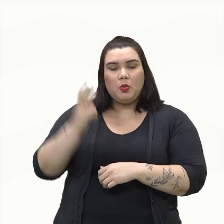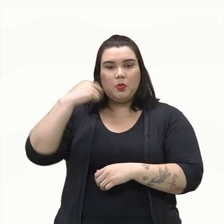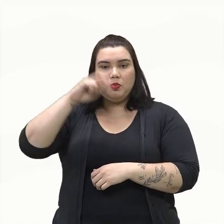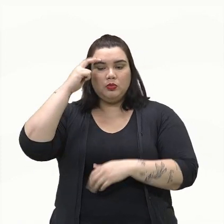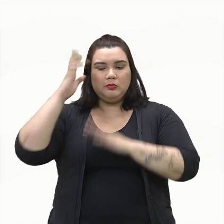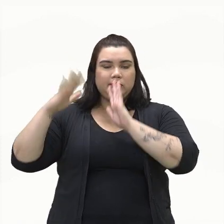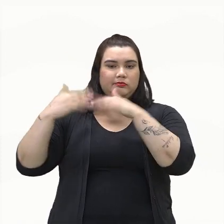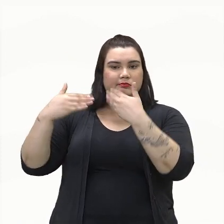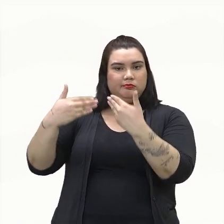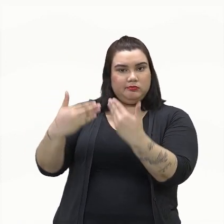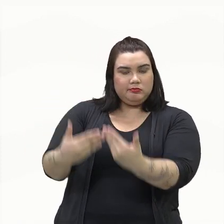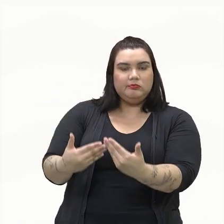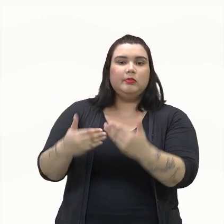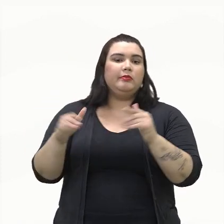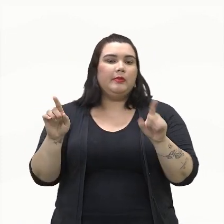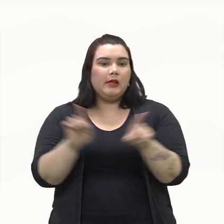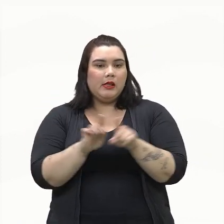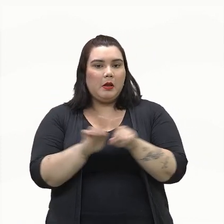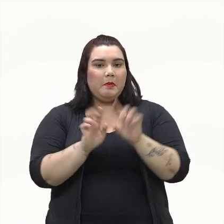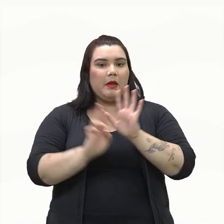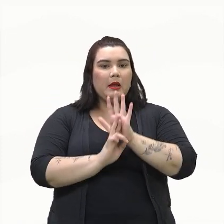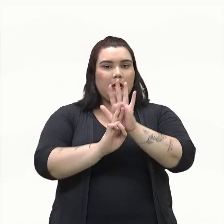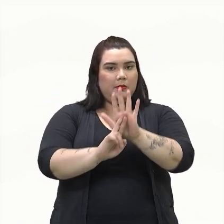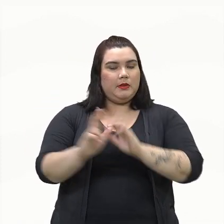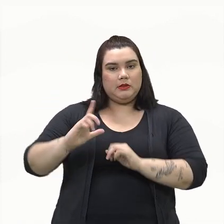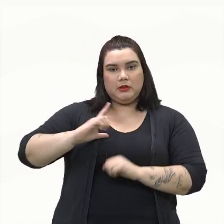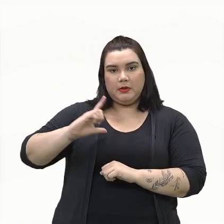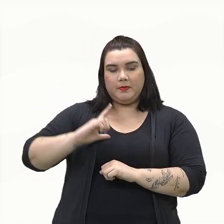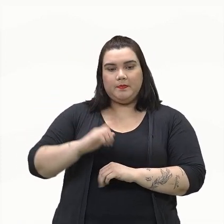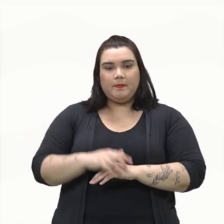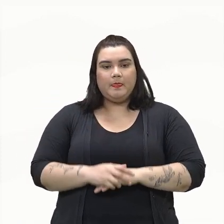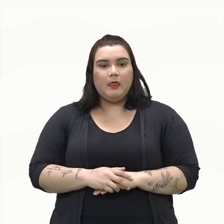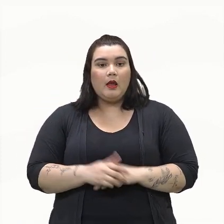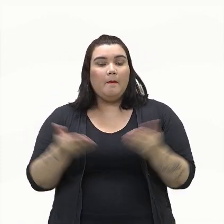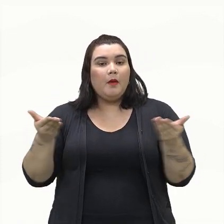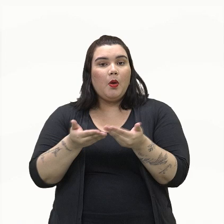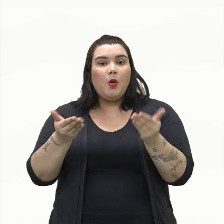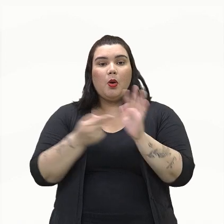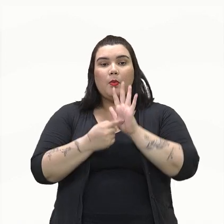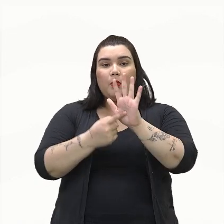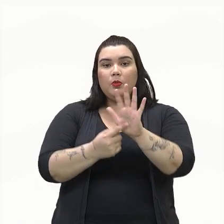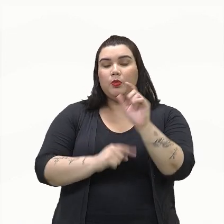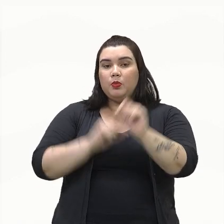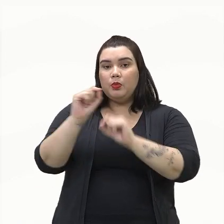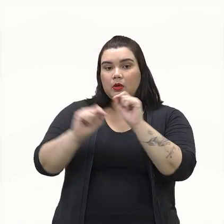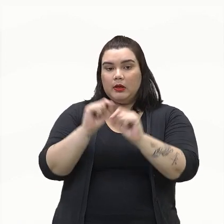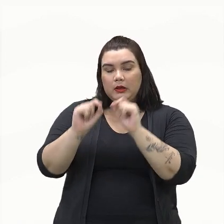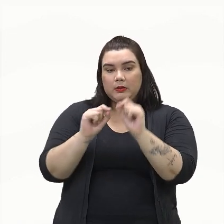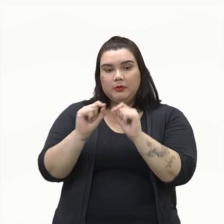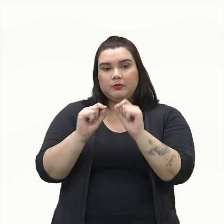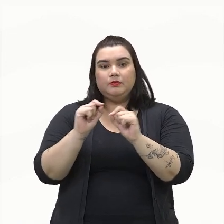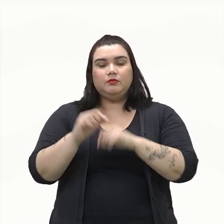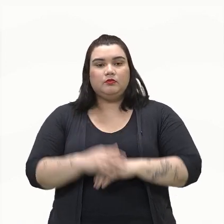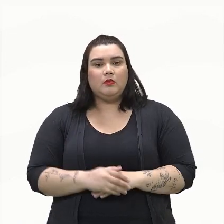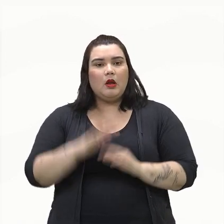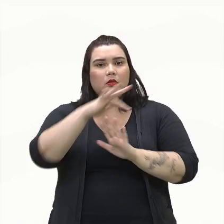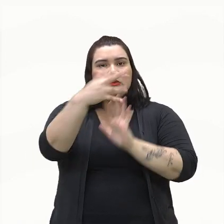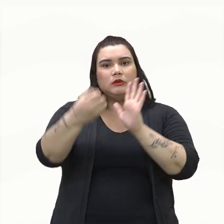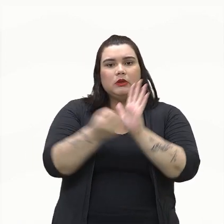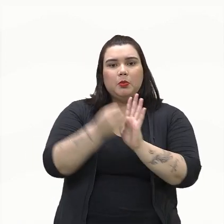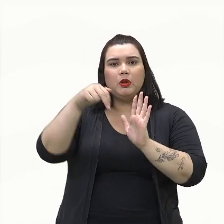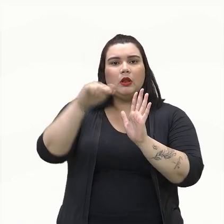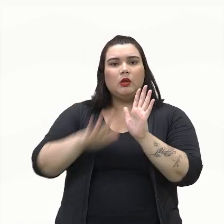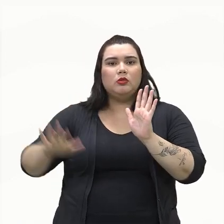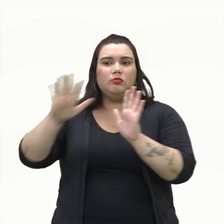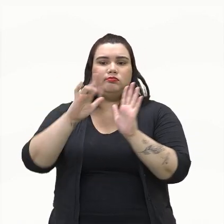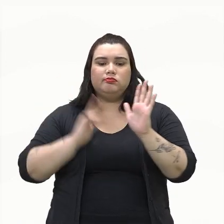história, parte também da nossa cultura. E eu vou apresentar para vocês, nesse momento, esses símbolos nacionais